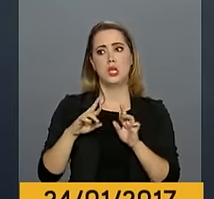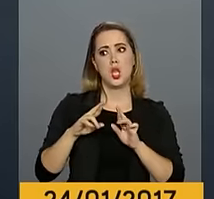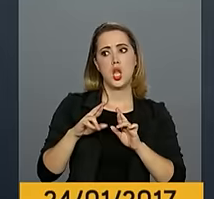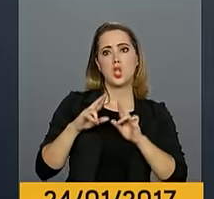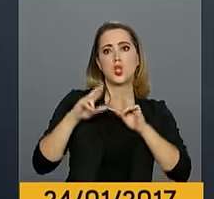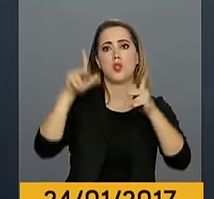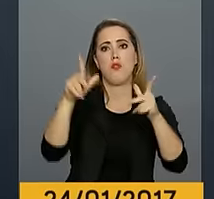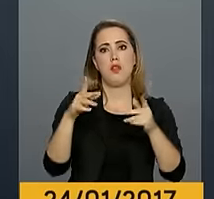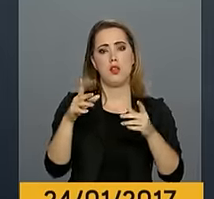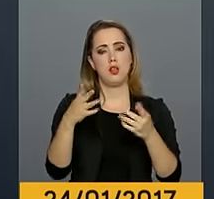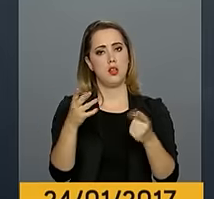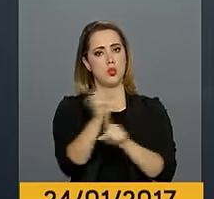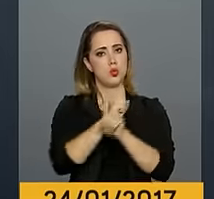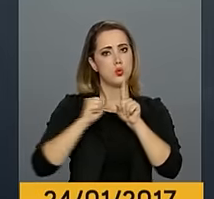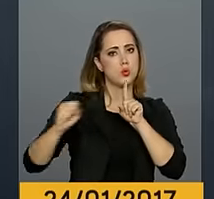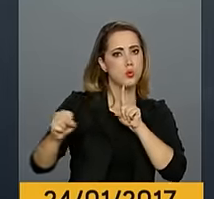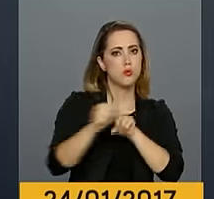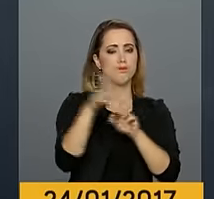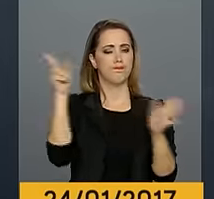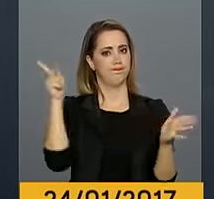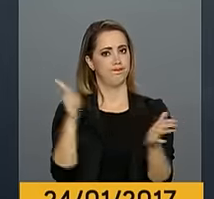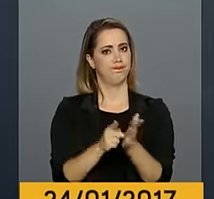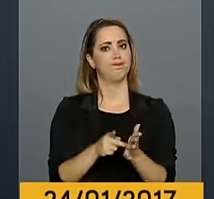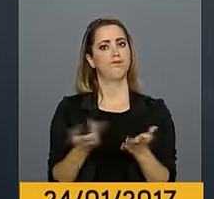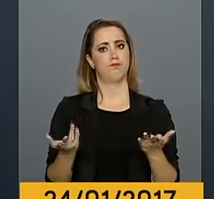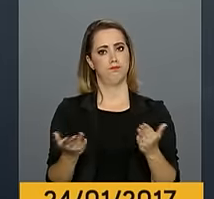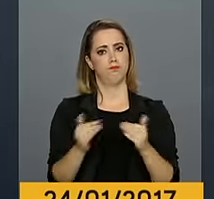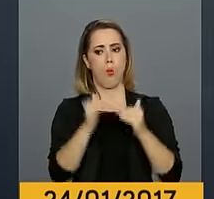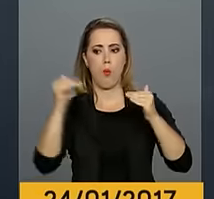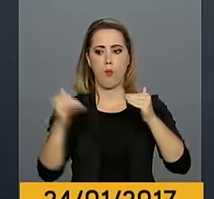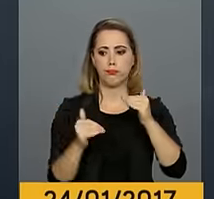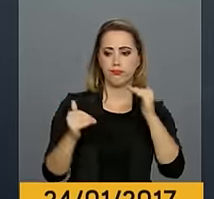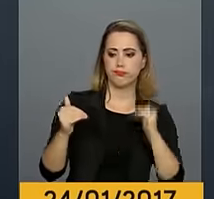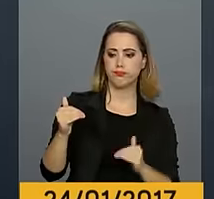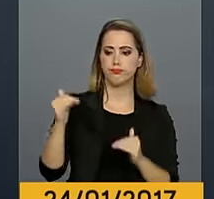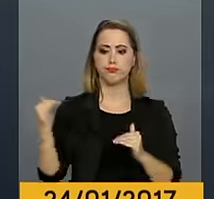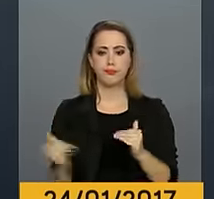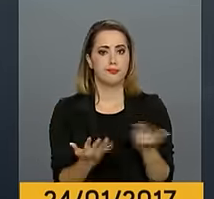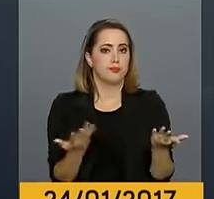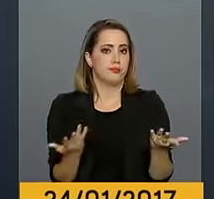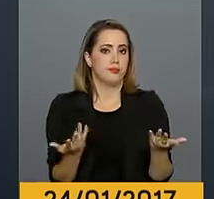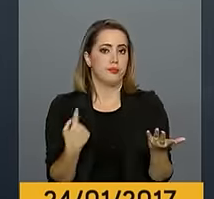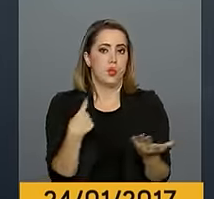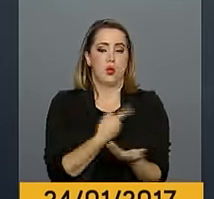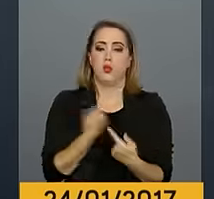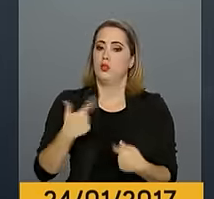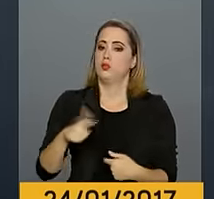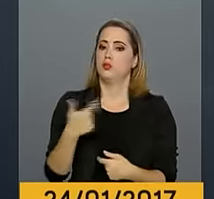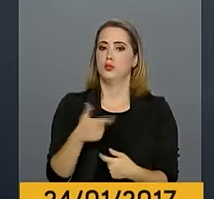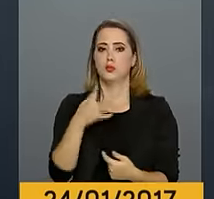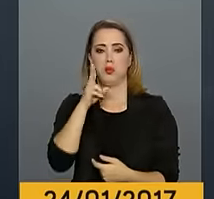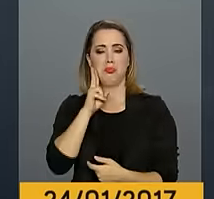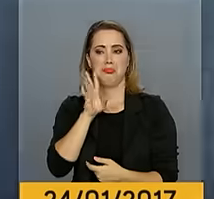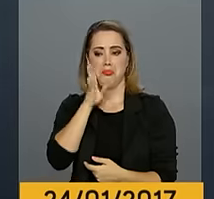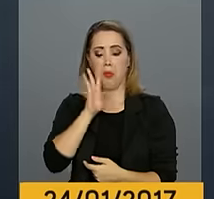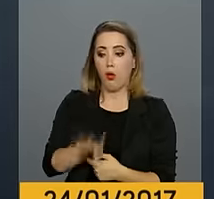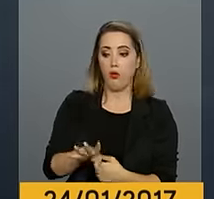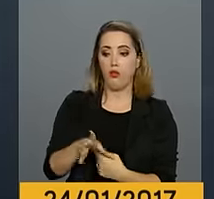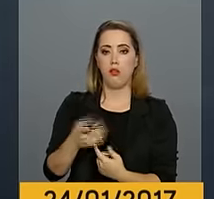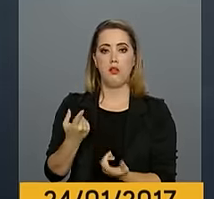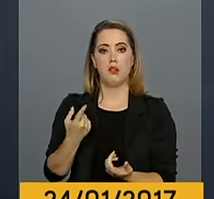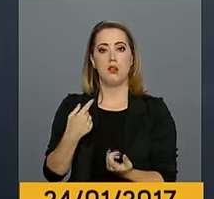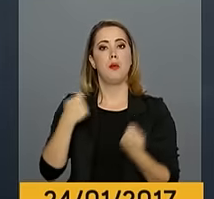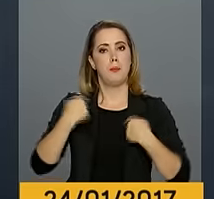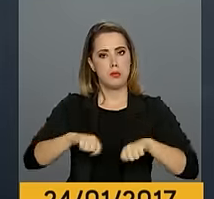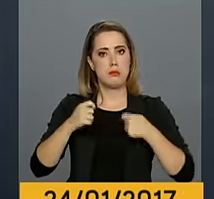diferença social muito intensa, não é? E nós não temos descurado destas questões, ao contrário,